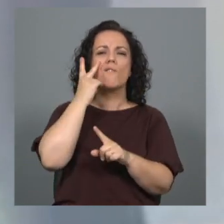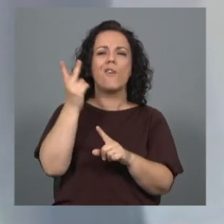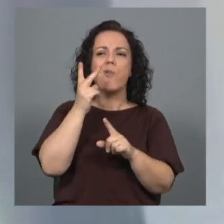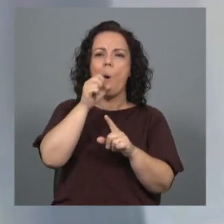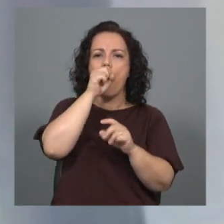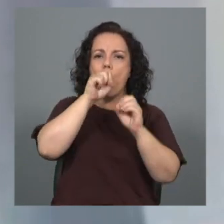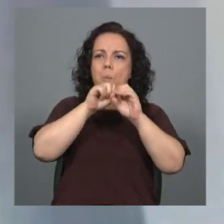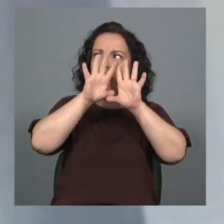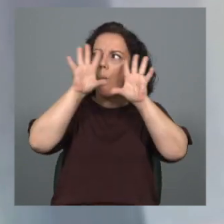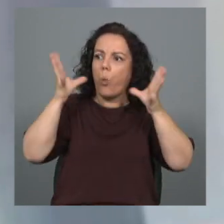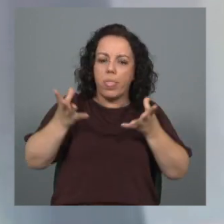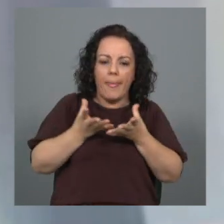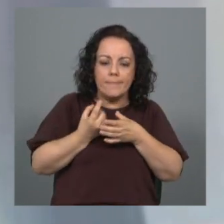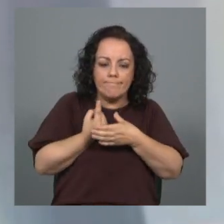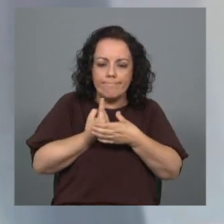numa bolha